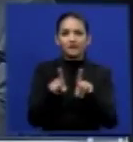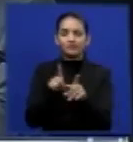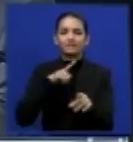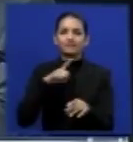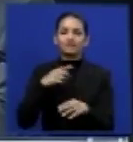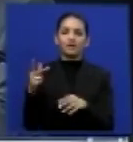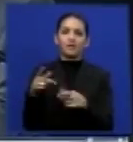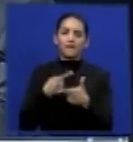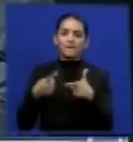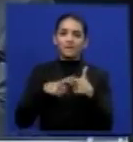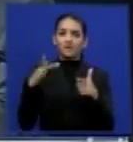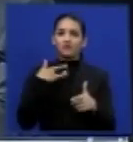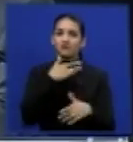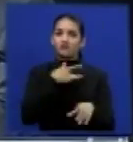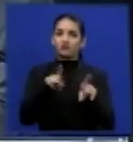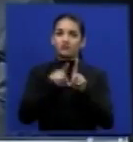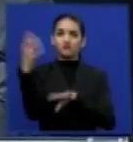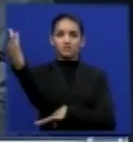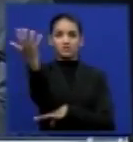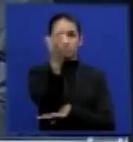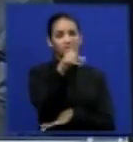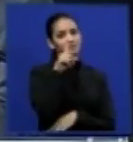à saúde e ao meio